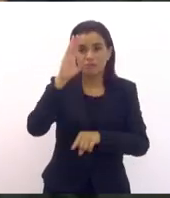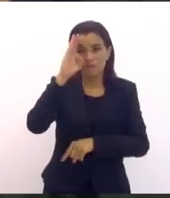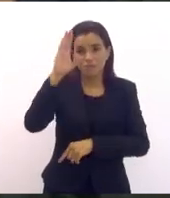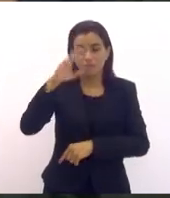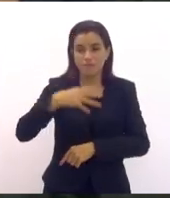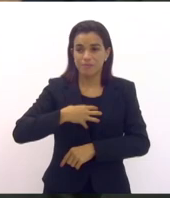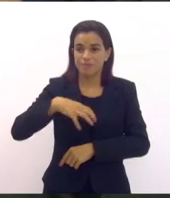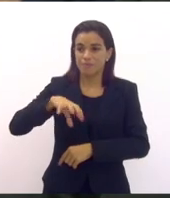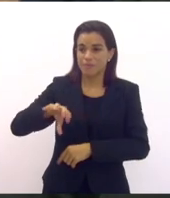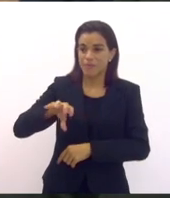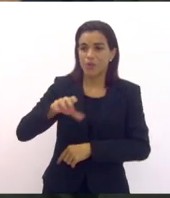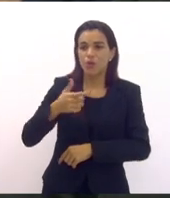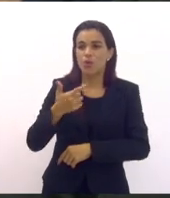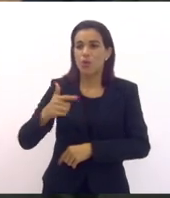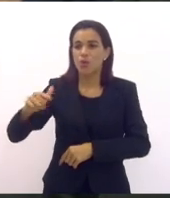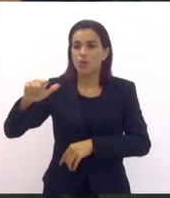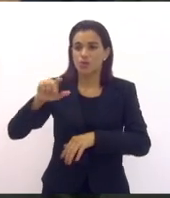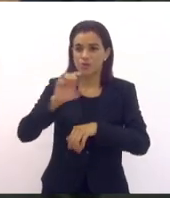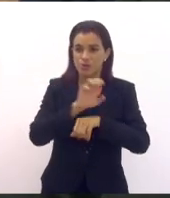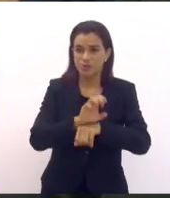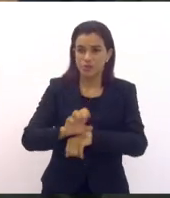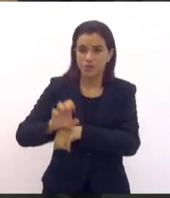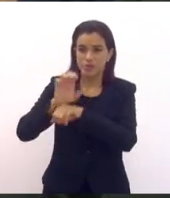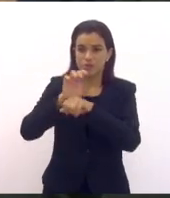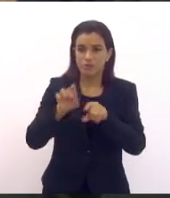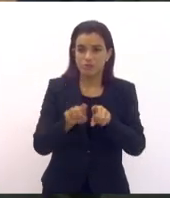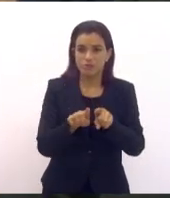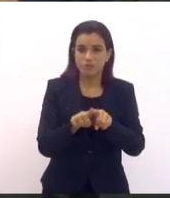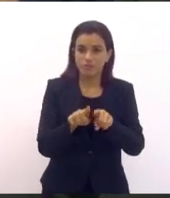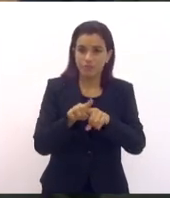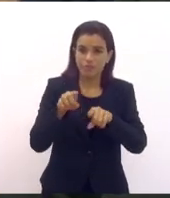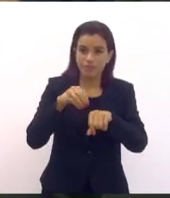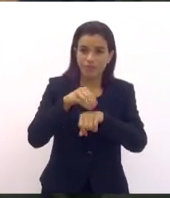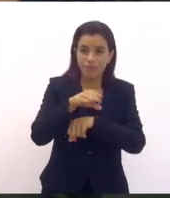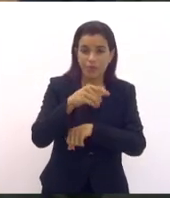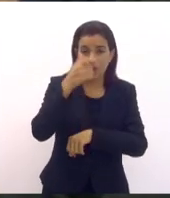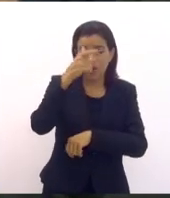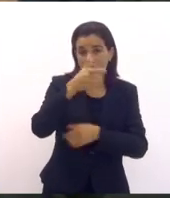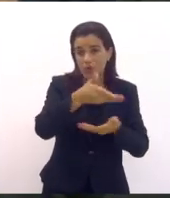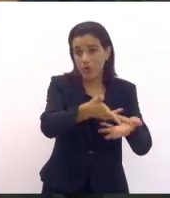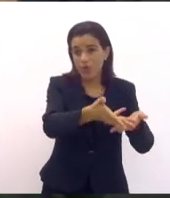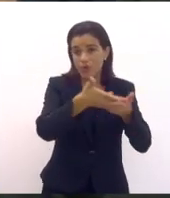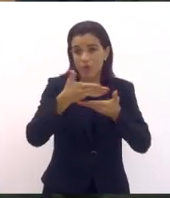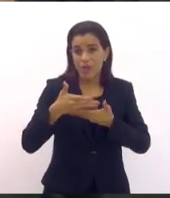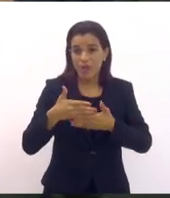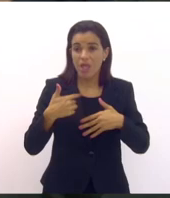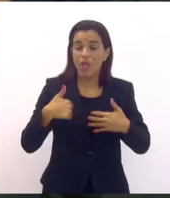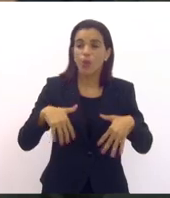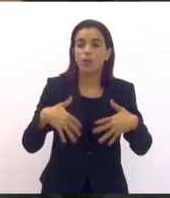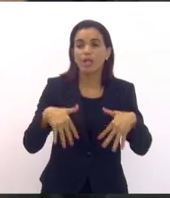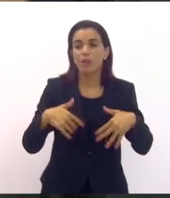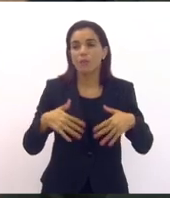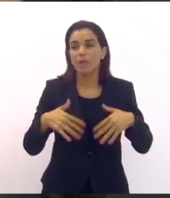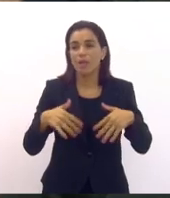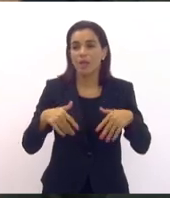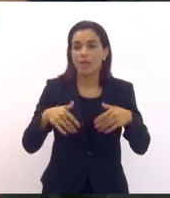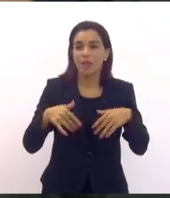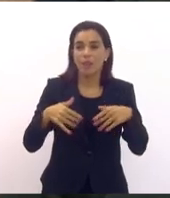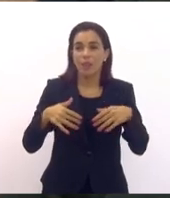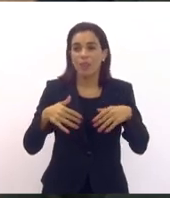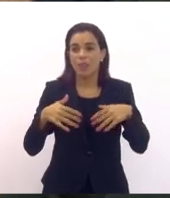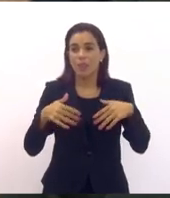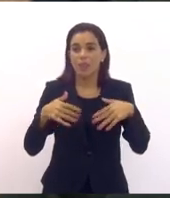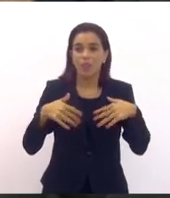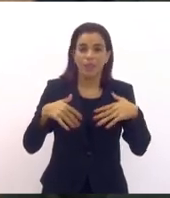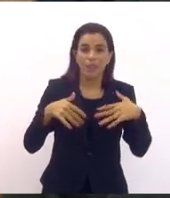Salvador e outros estados também devo dizer quando fui convidá-lo eu tremia dos pés a cabeça todo mundo